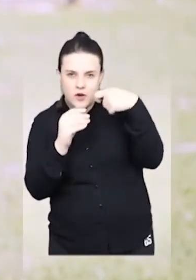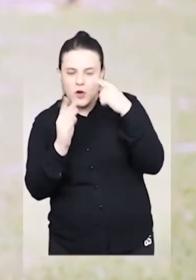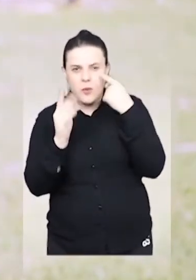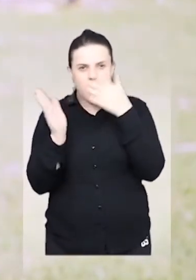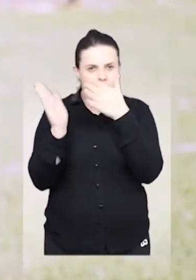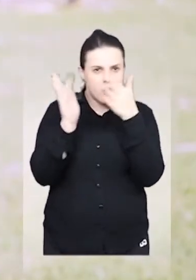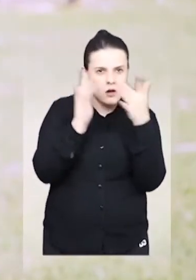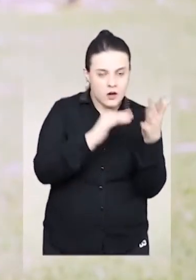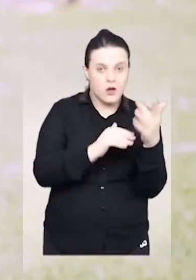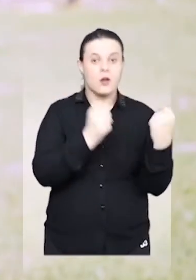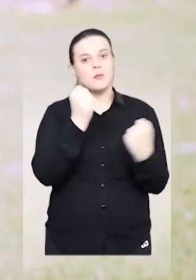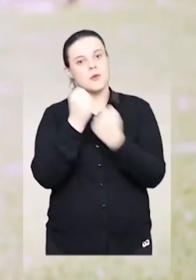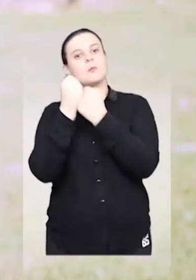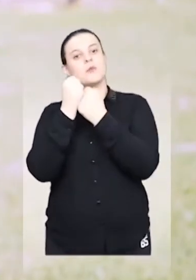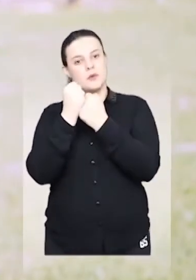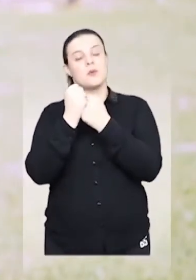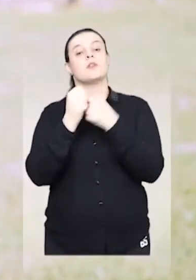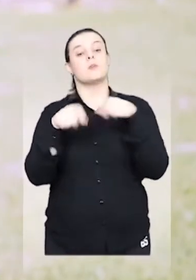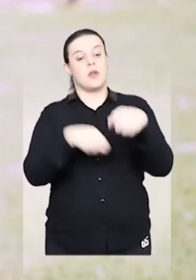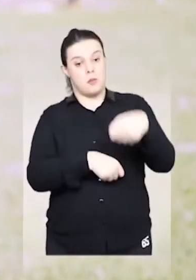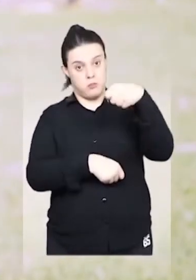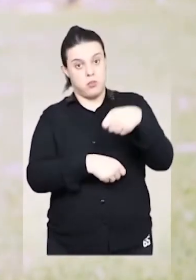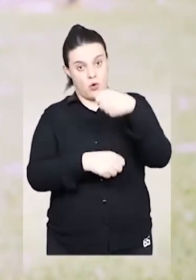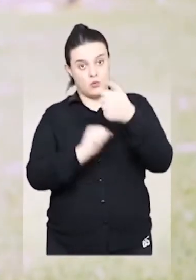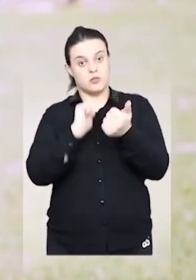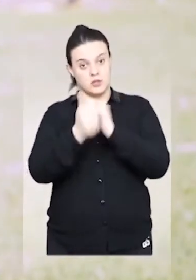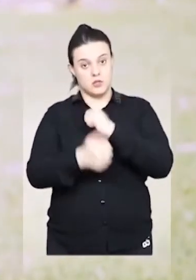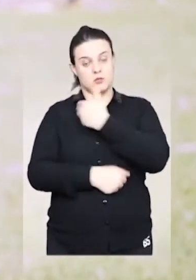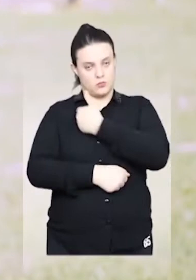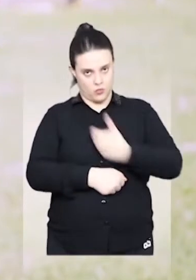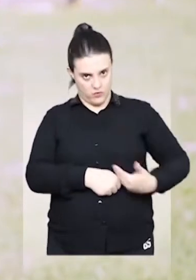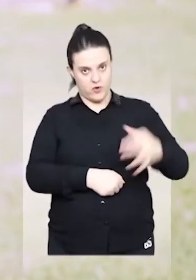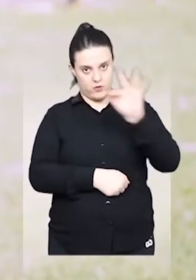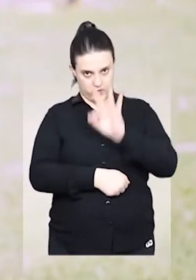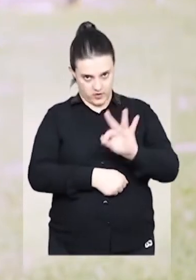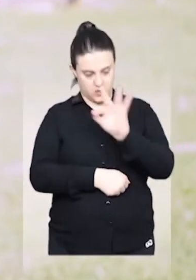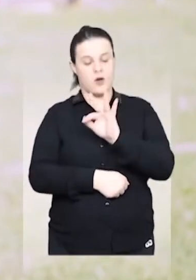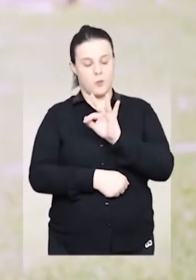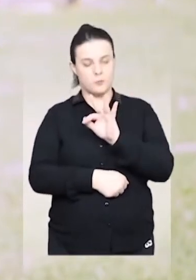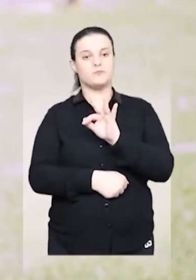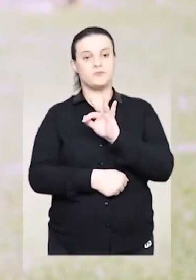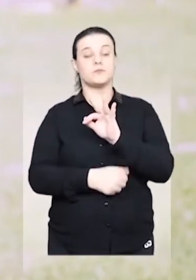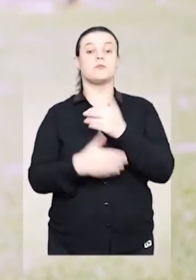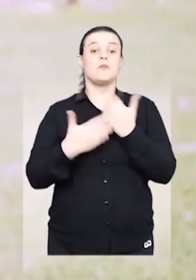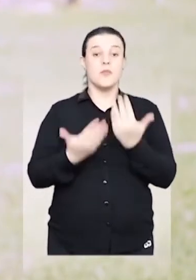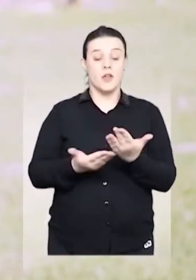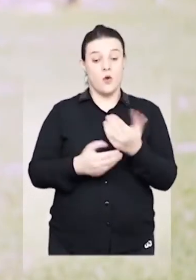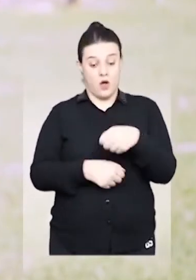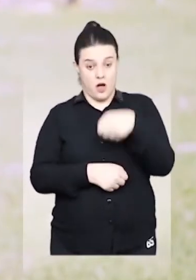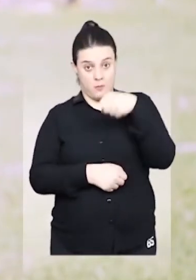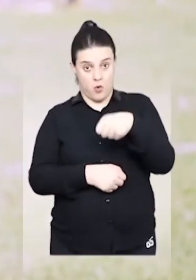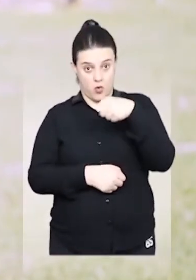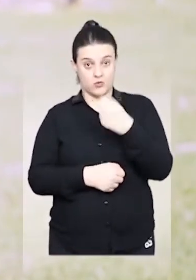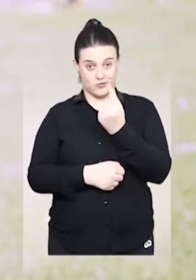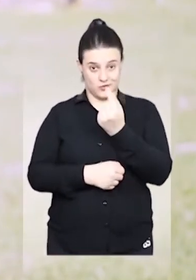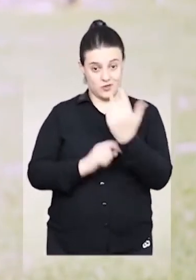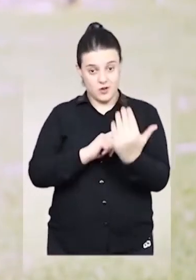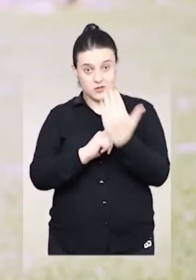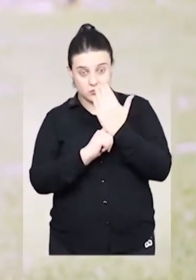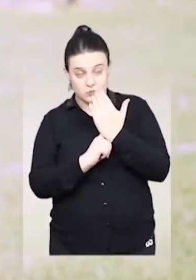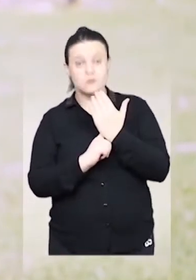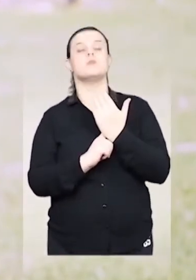O maior apoio que eu tenho é a Bolsa Atleta do governo federal, então com essa bolsa é o